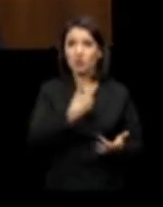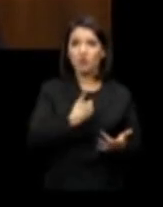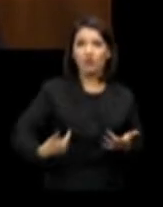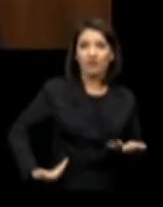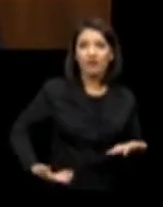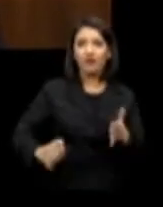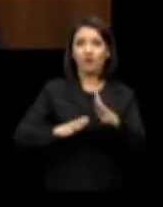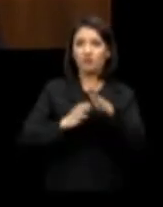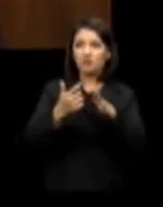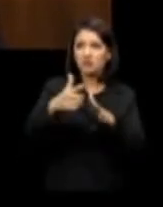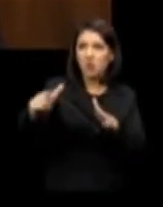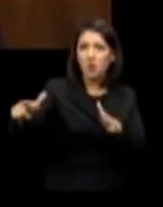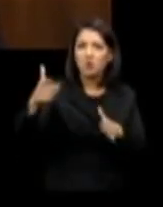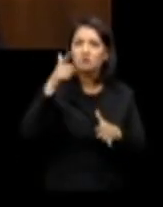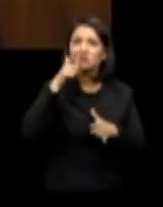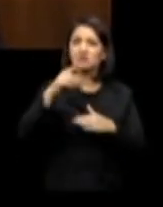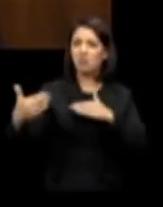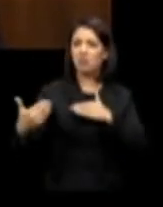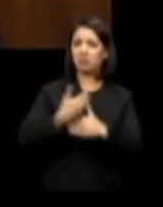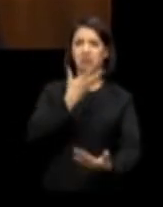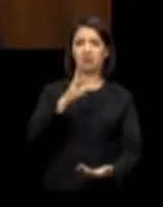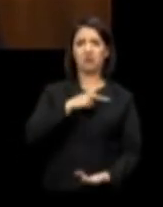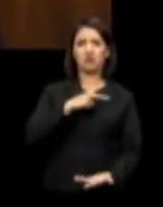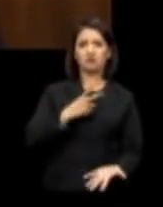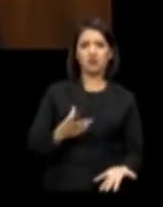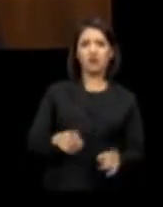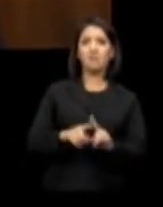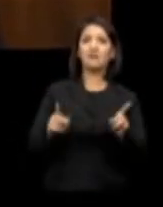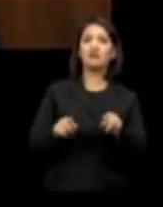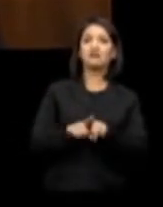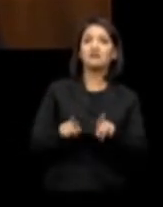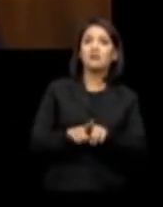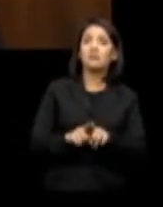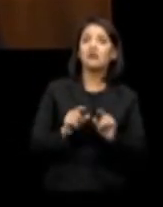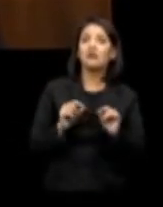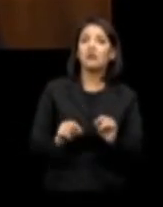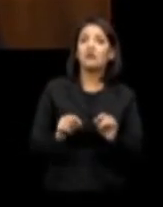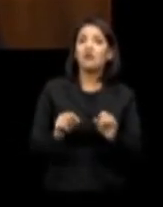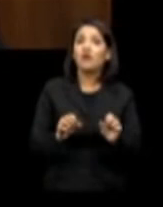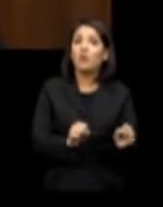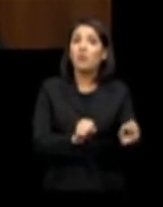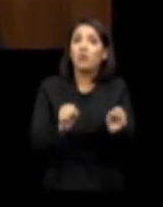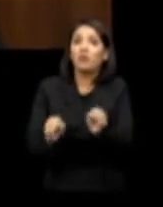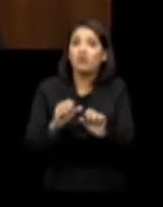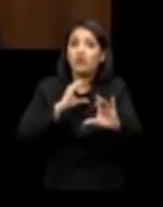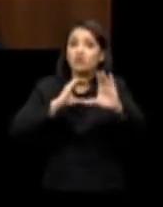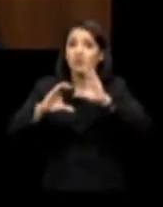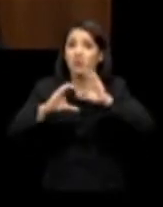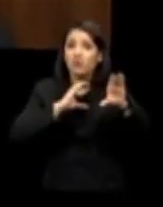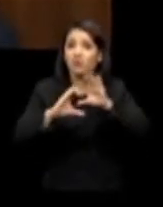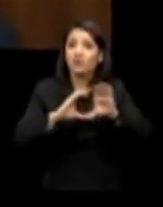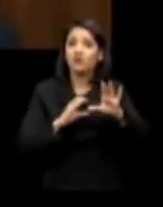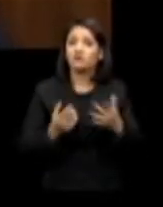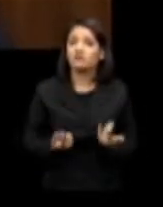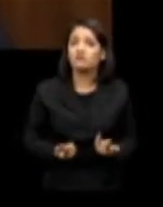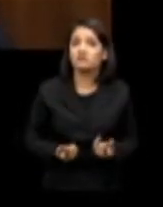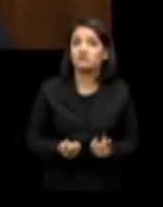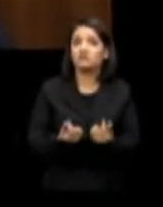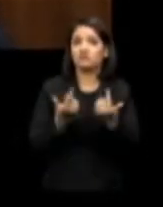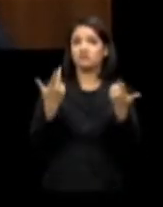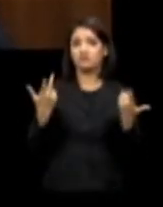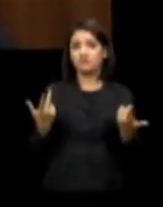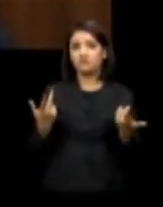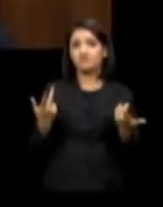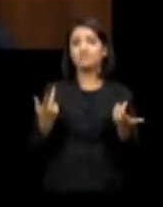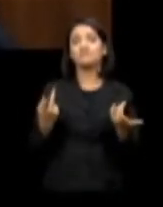na esfera privada, mas também o desenvolvimento de um poder de comunicação e de poder econômico que impõe